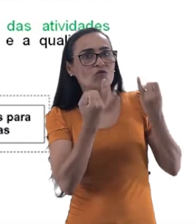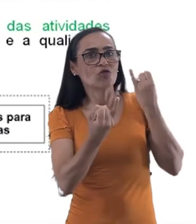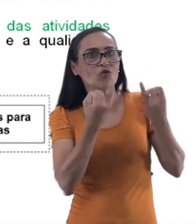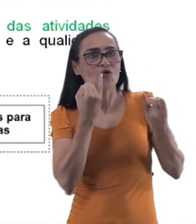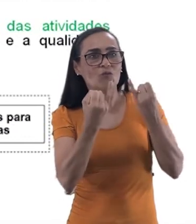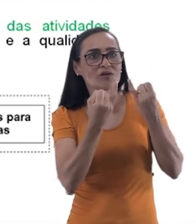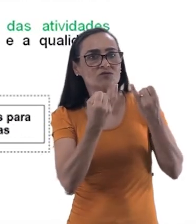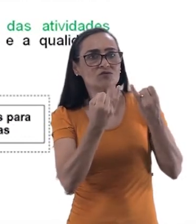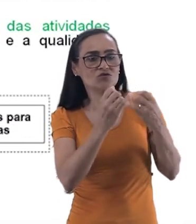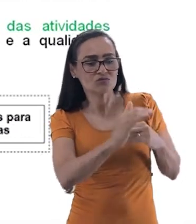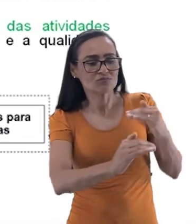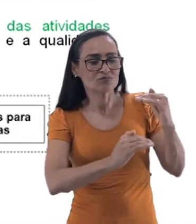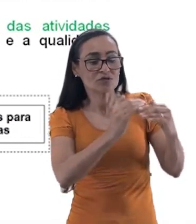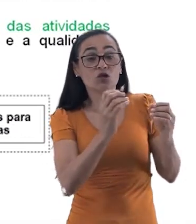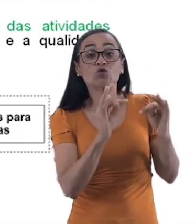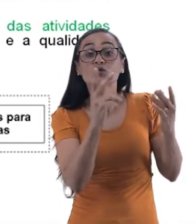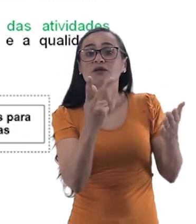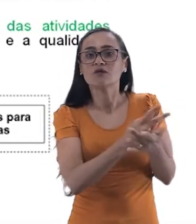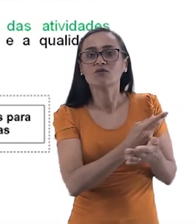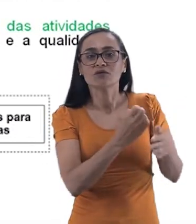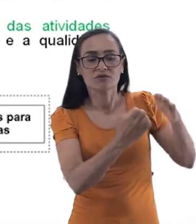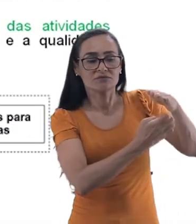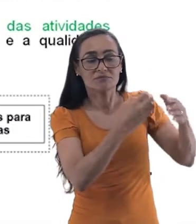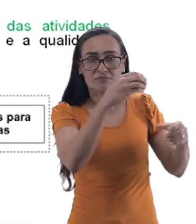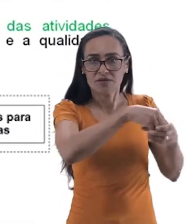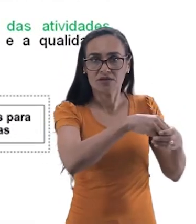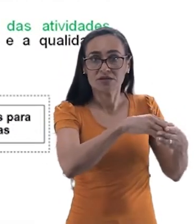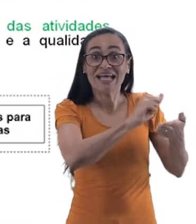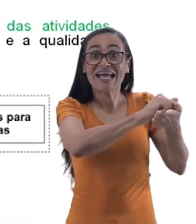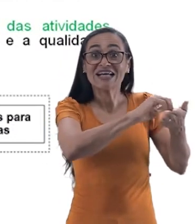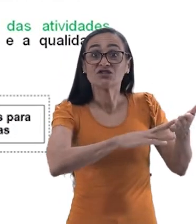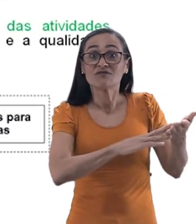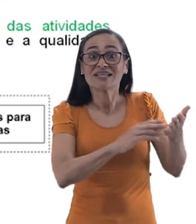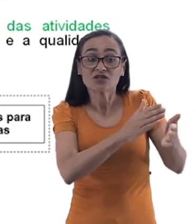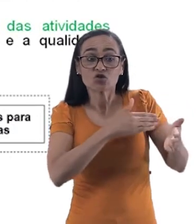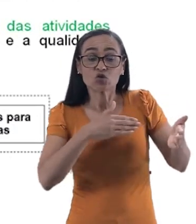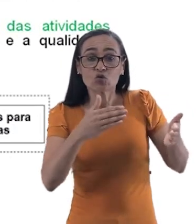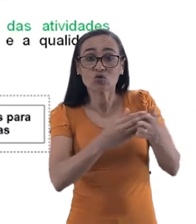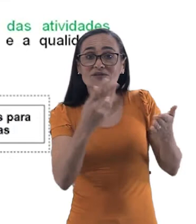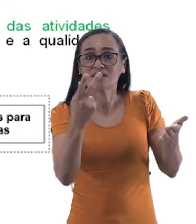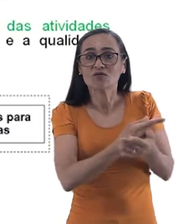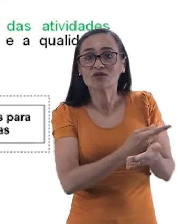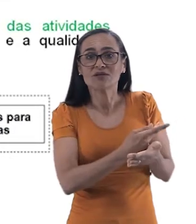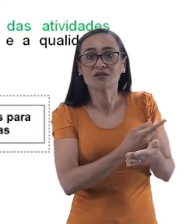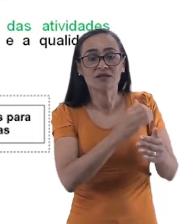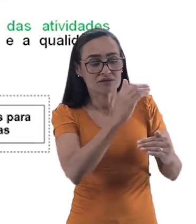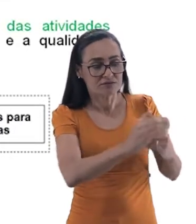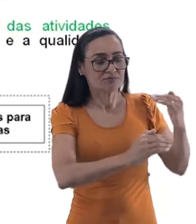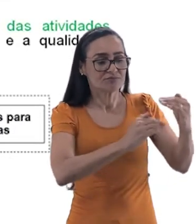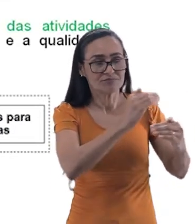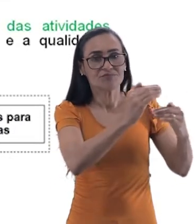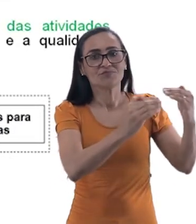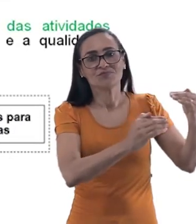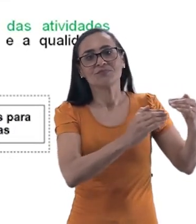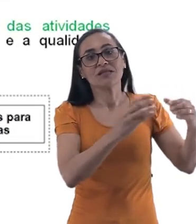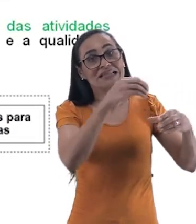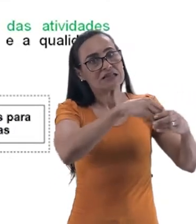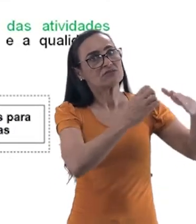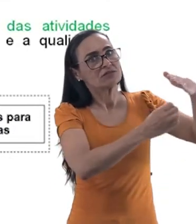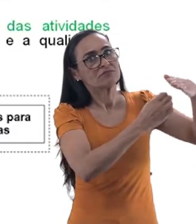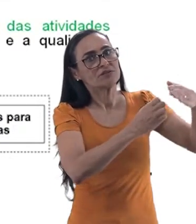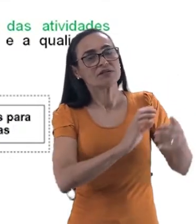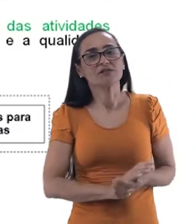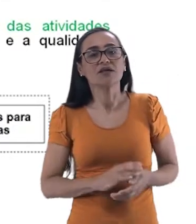as informações sobre os processos que são realizados e as atividades que são executadas em cada processo,